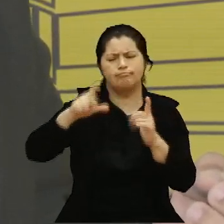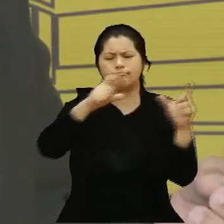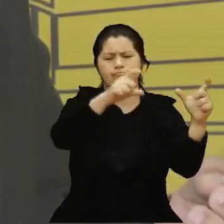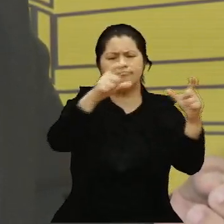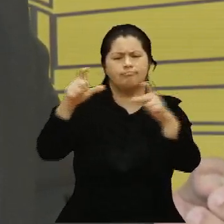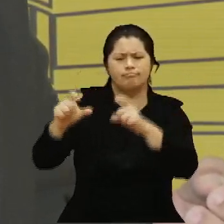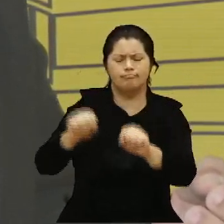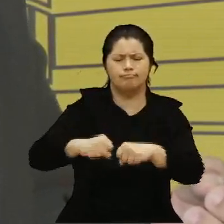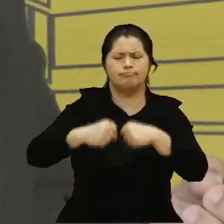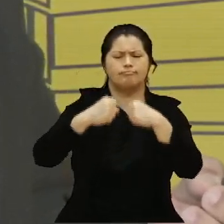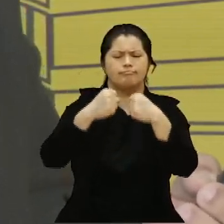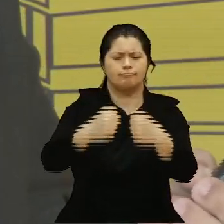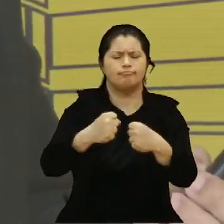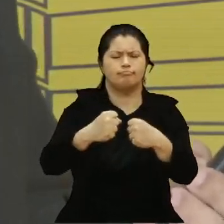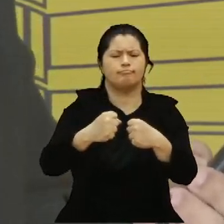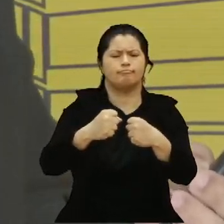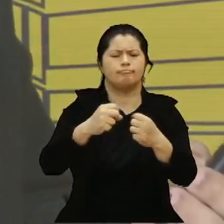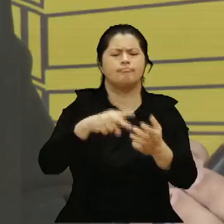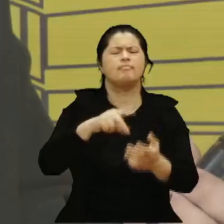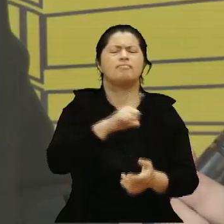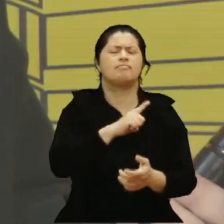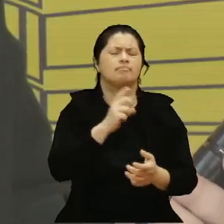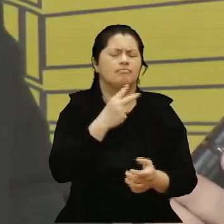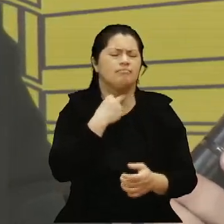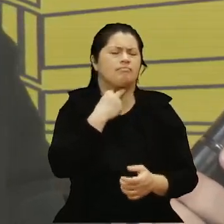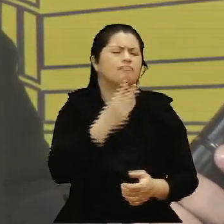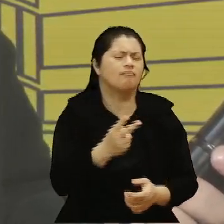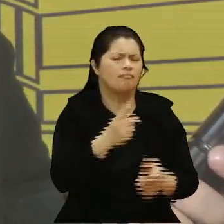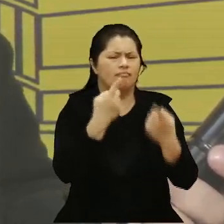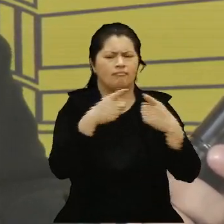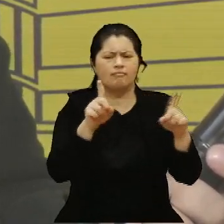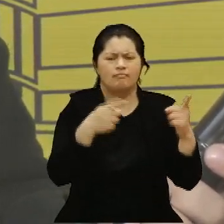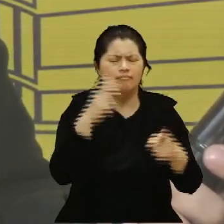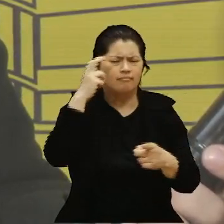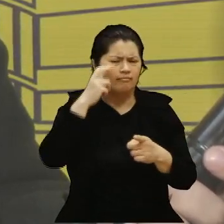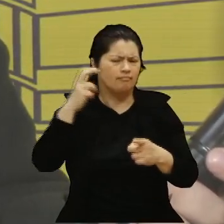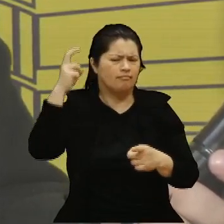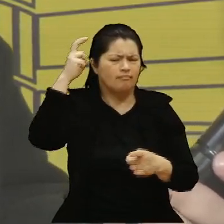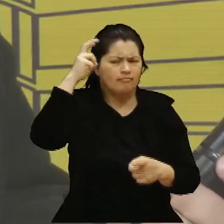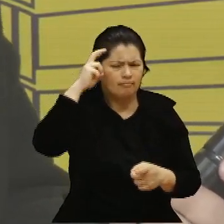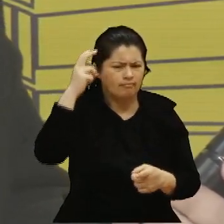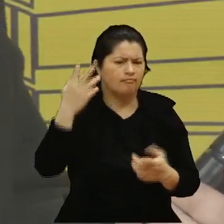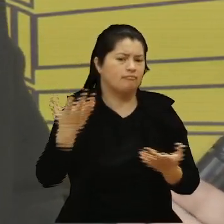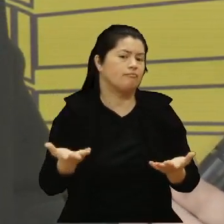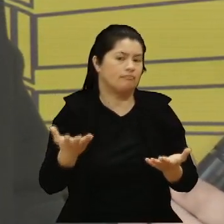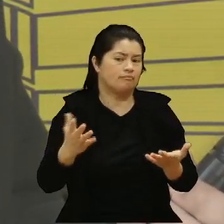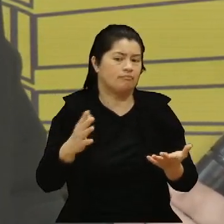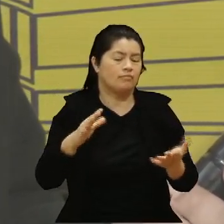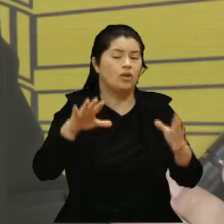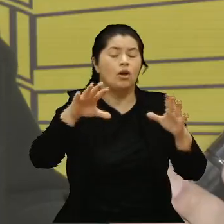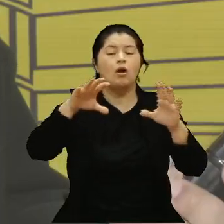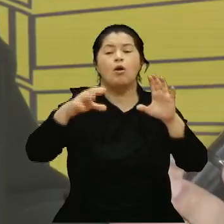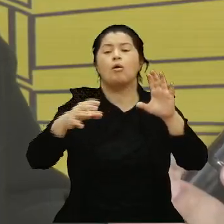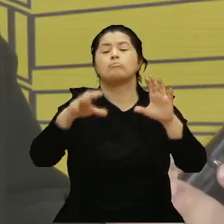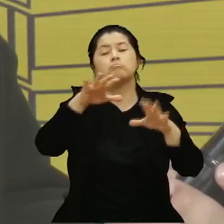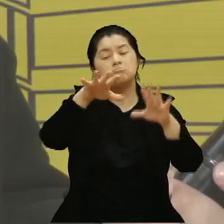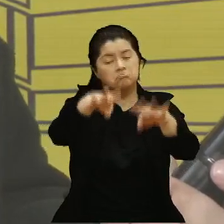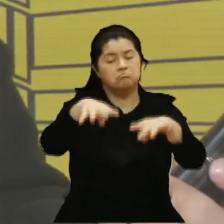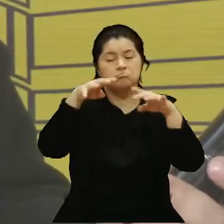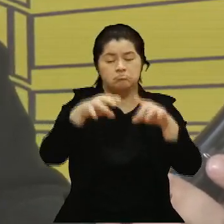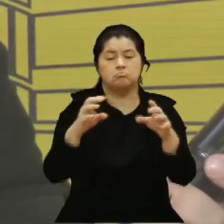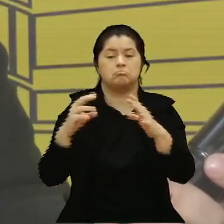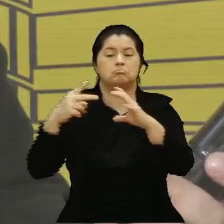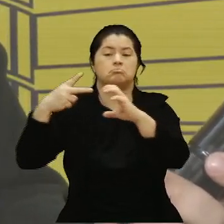poder, que ela tenha sua voz na música, na cultura, no parlamento, em